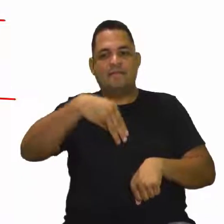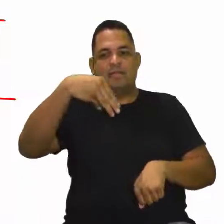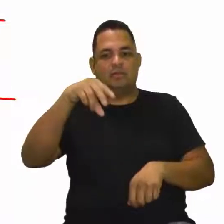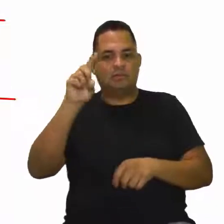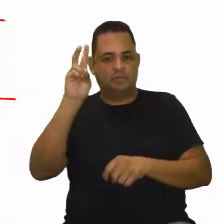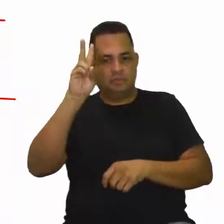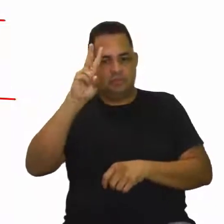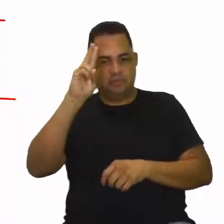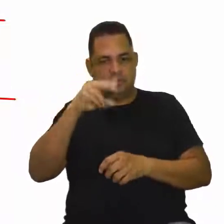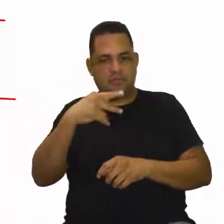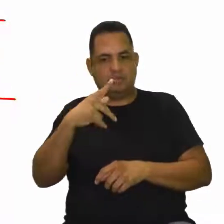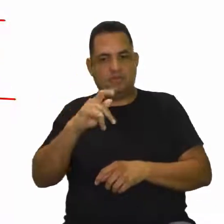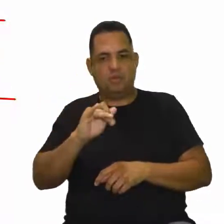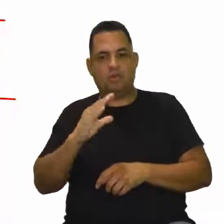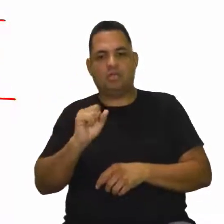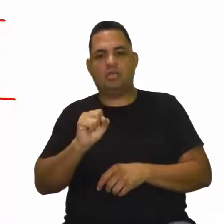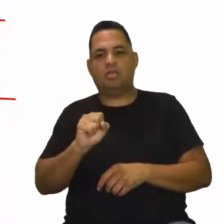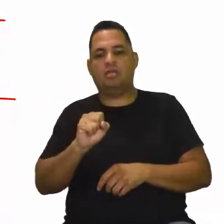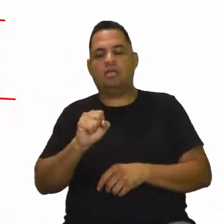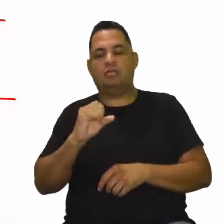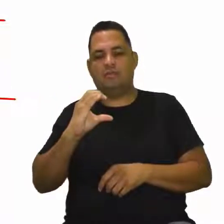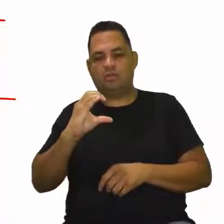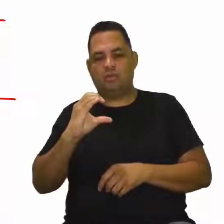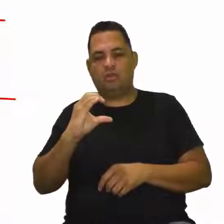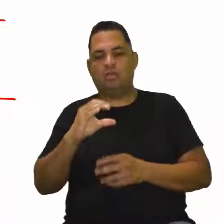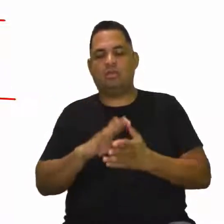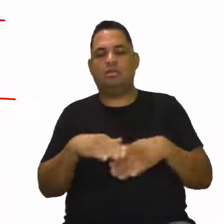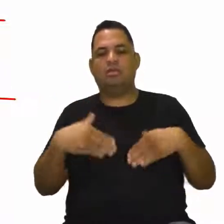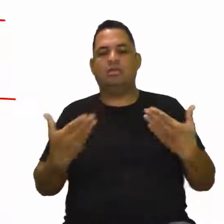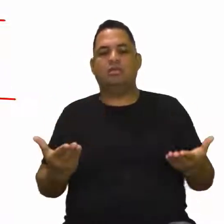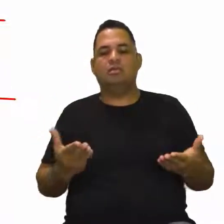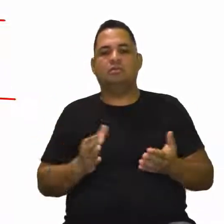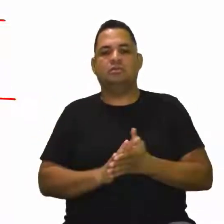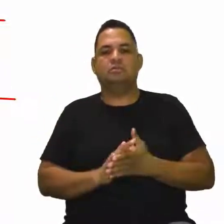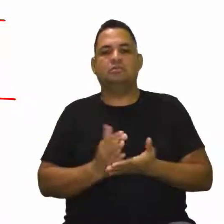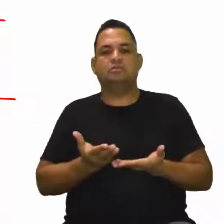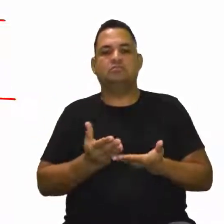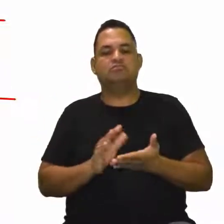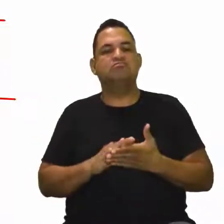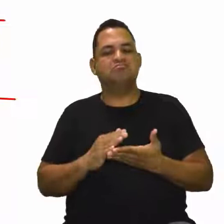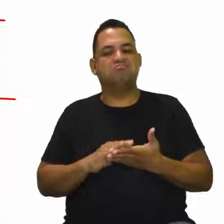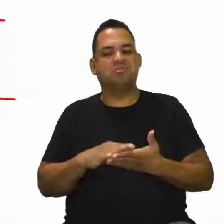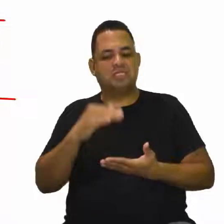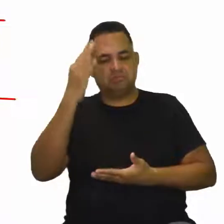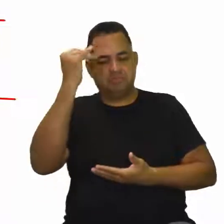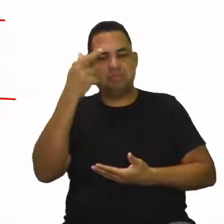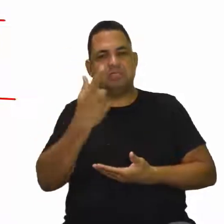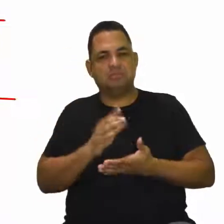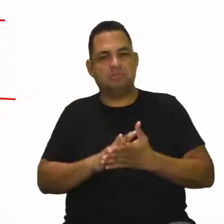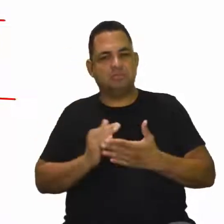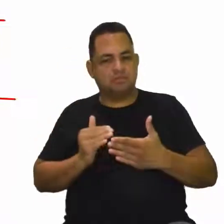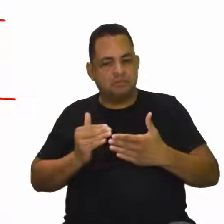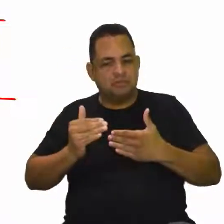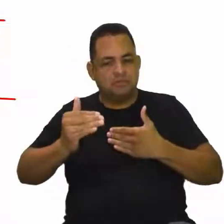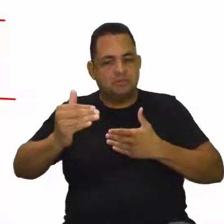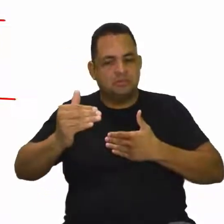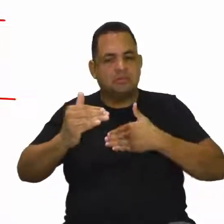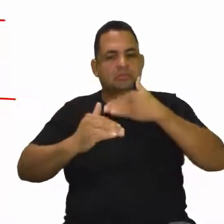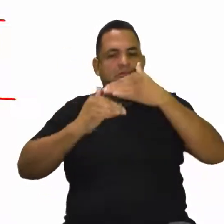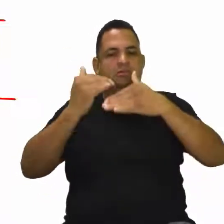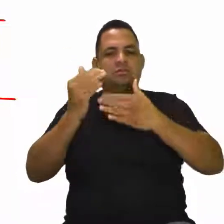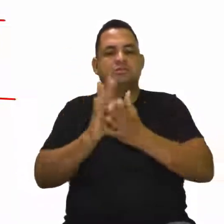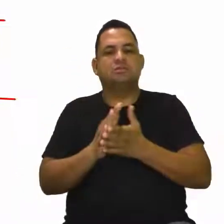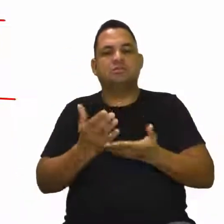em História pela PUC, tá certo, senhores? E eu tenho certeza que vocês também um dia chegarão nesse patamar de serem